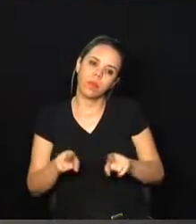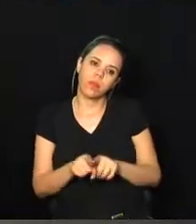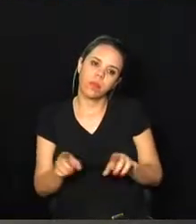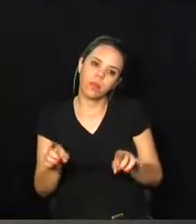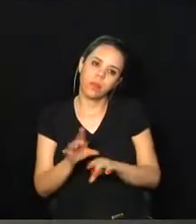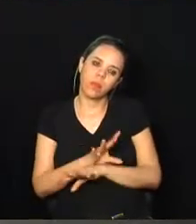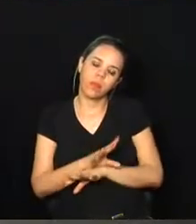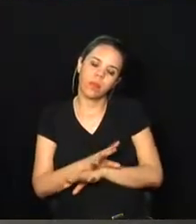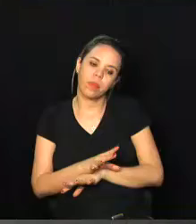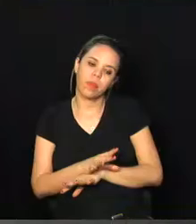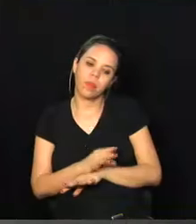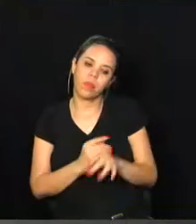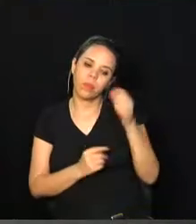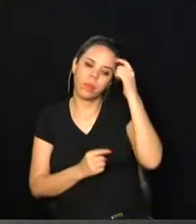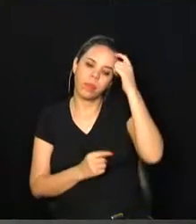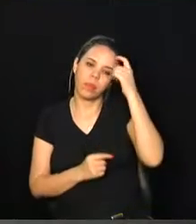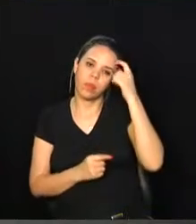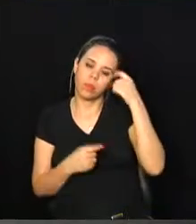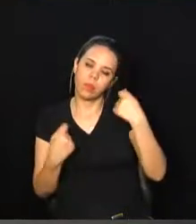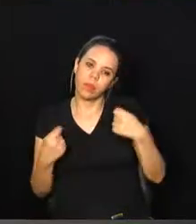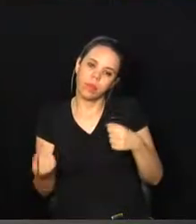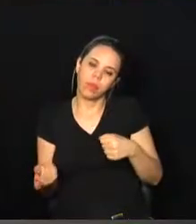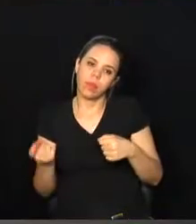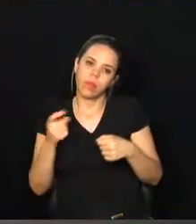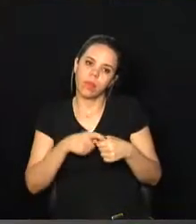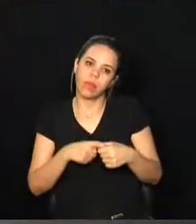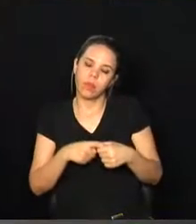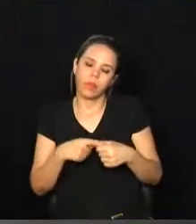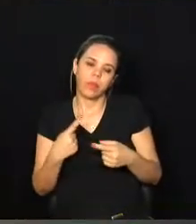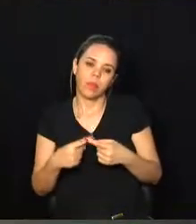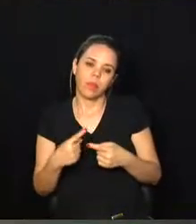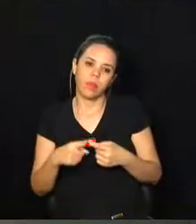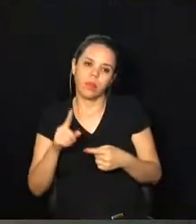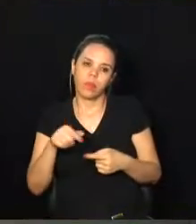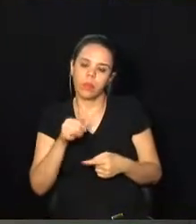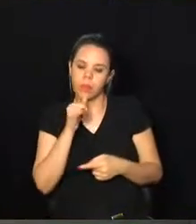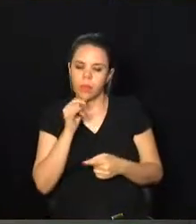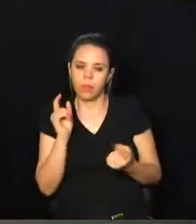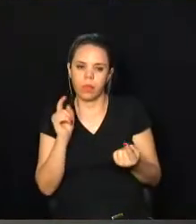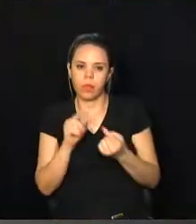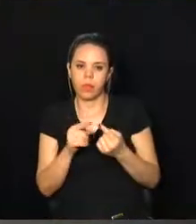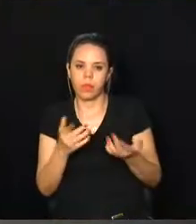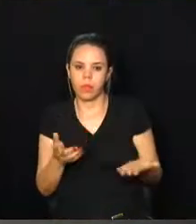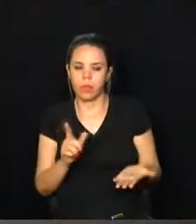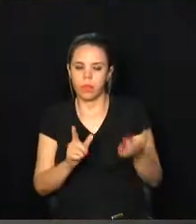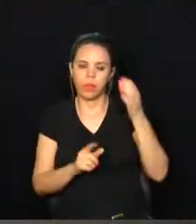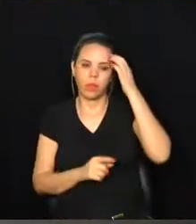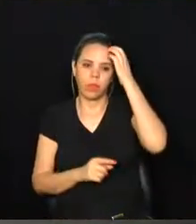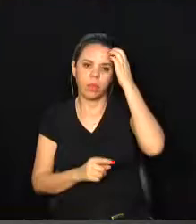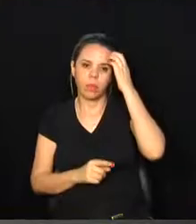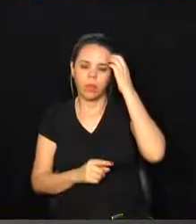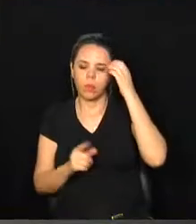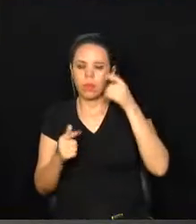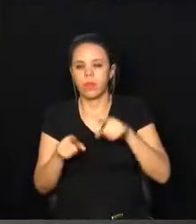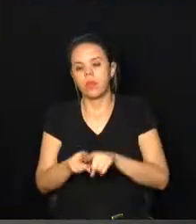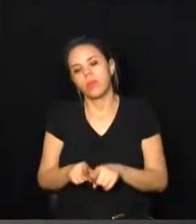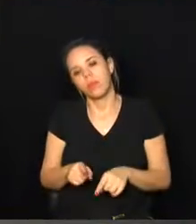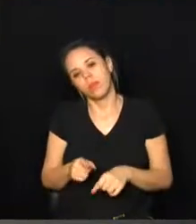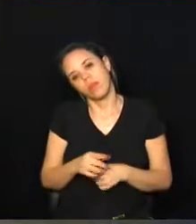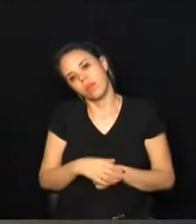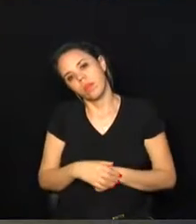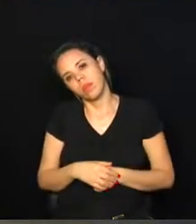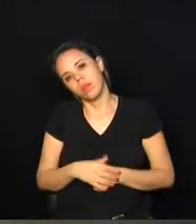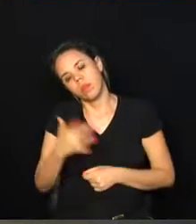acabou, né, deveria voltar, né, porque isso é uma forma objetiva e clara. Outra coisa, a gente